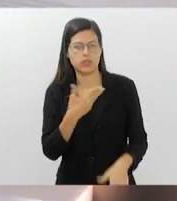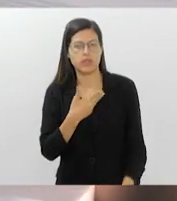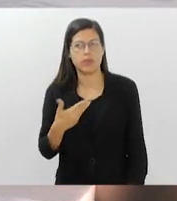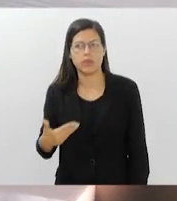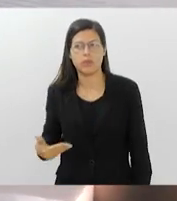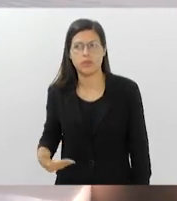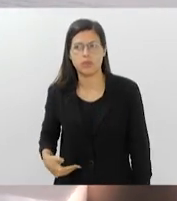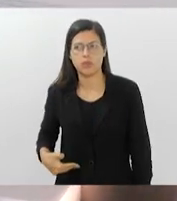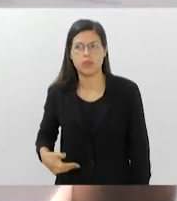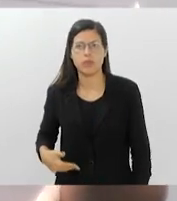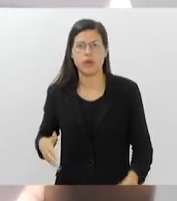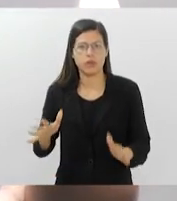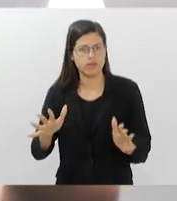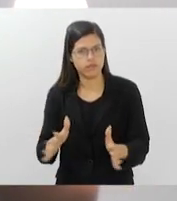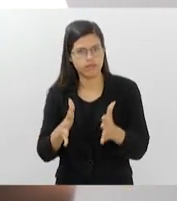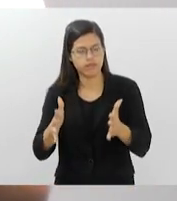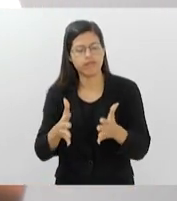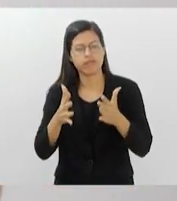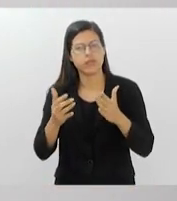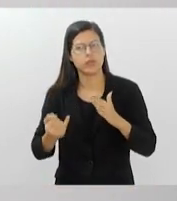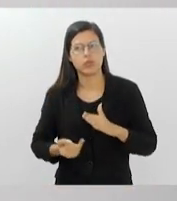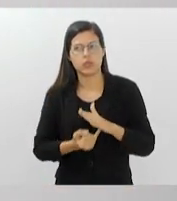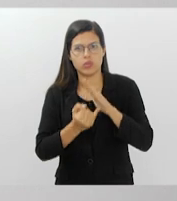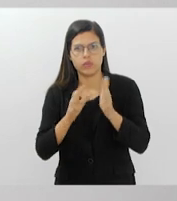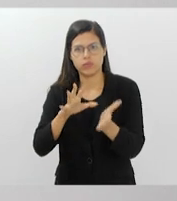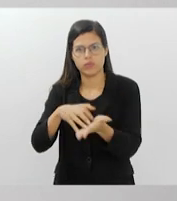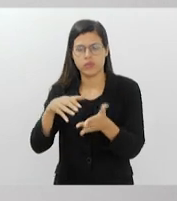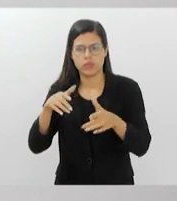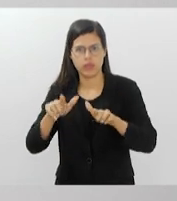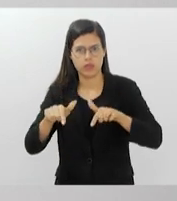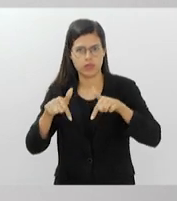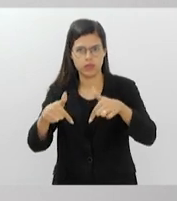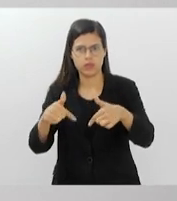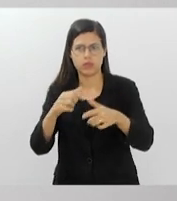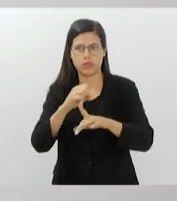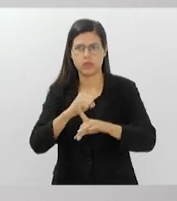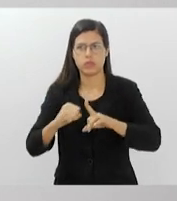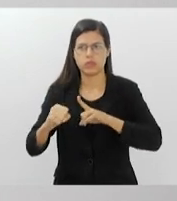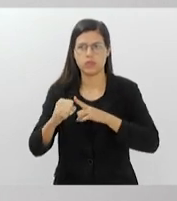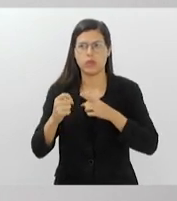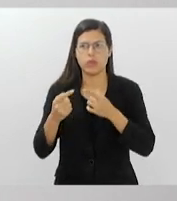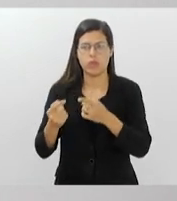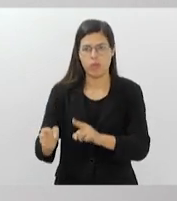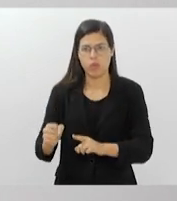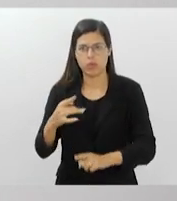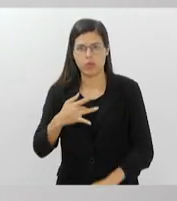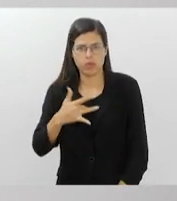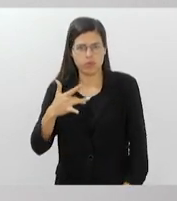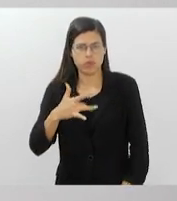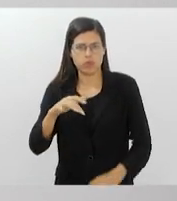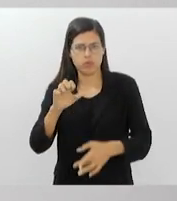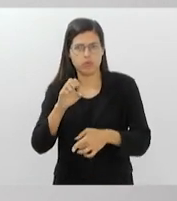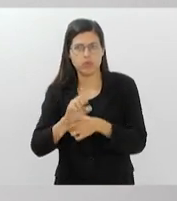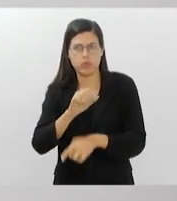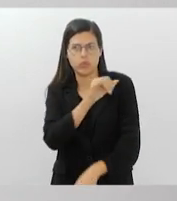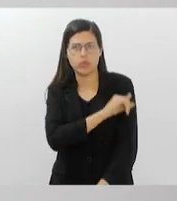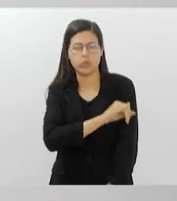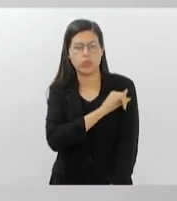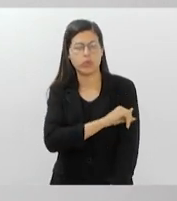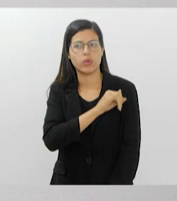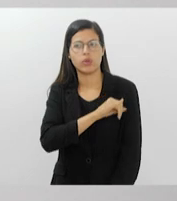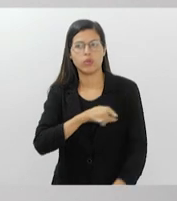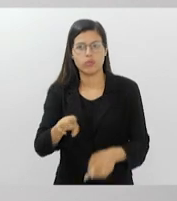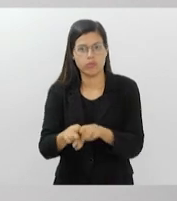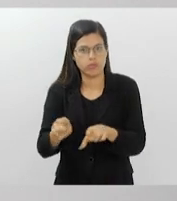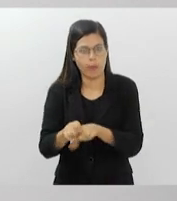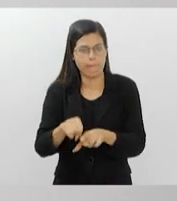promovendo a participação das organizações e ativistas sociais que atuam no combate à tuberculose no estado do Rio de Janeiro intersetorialidade